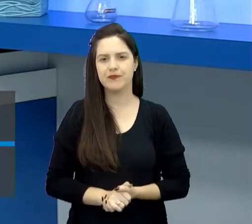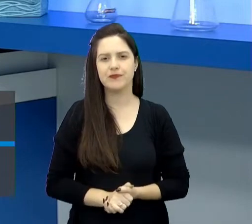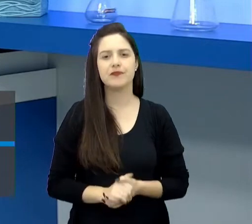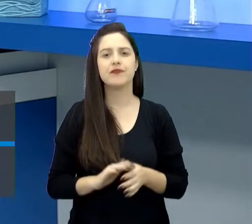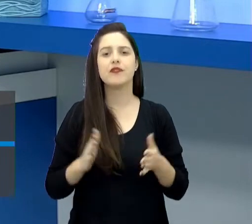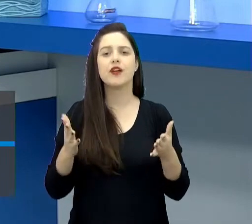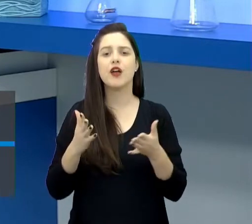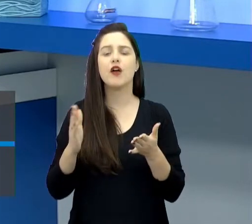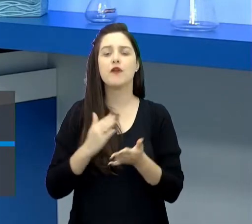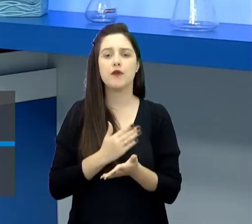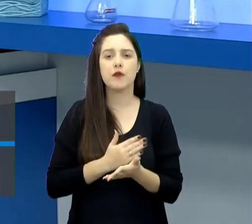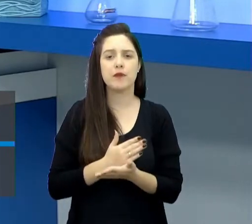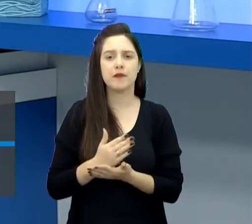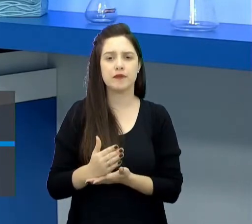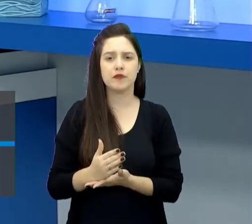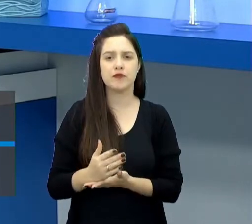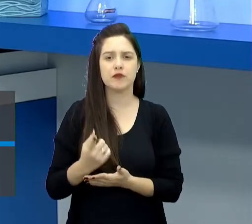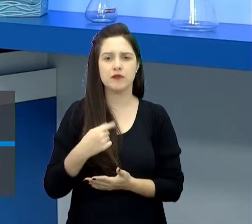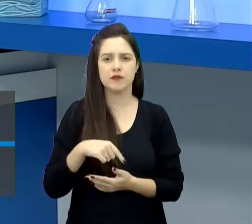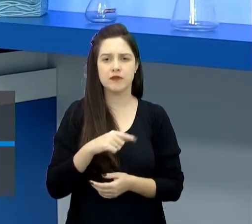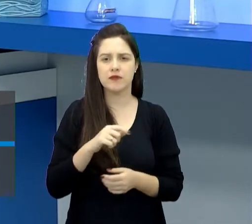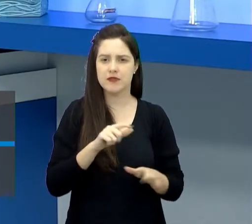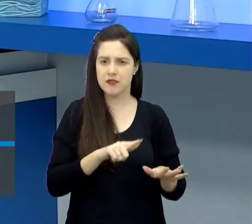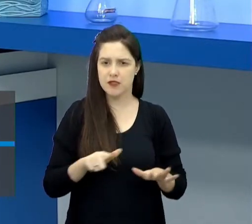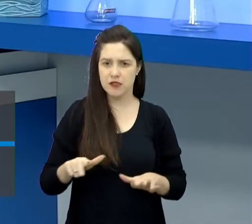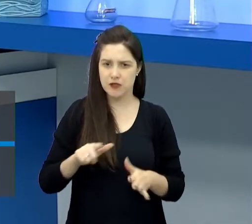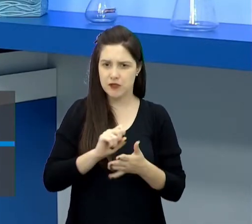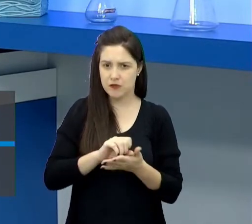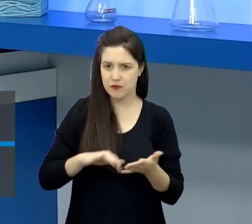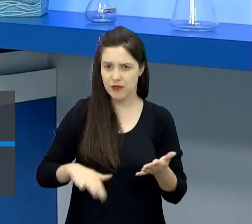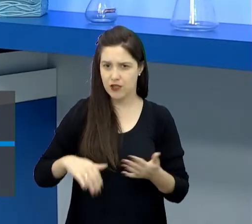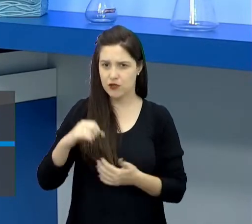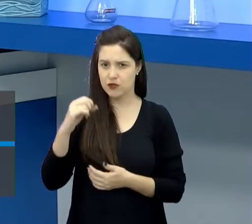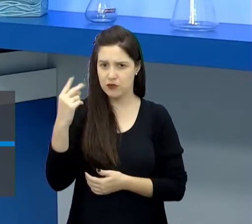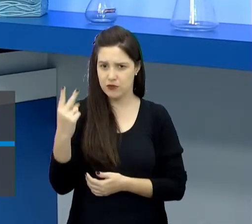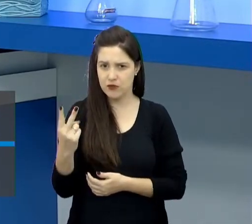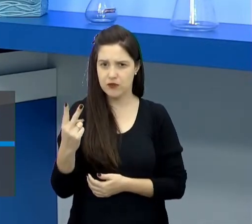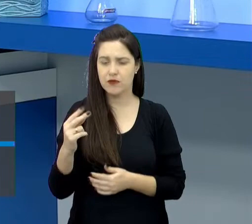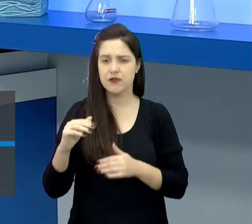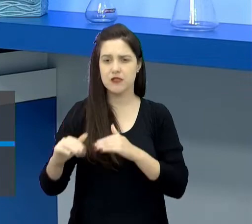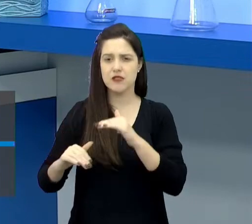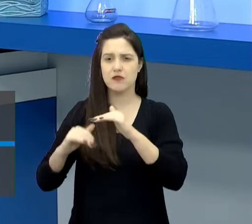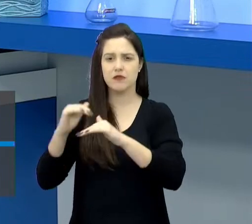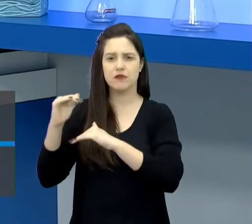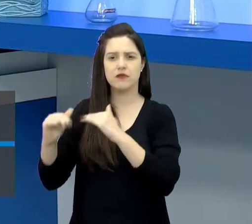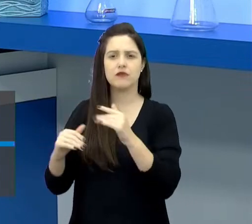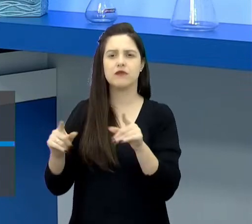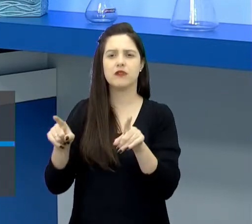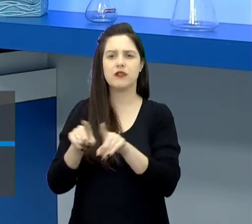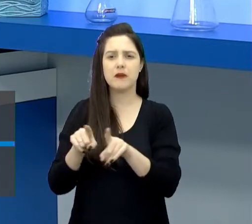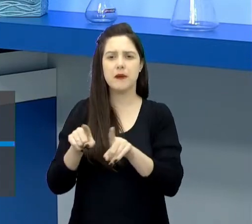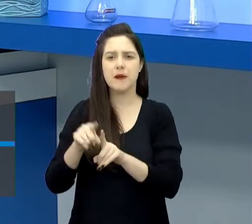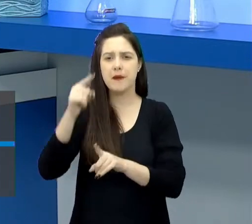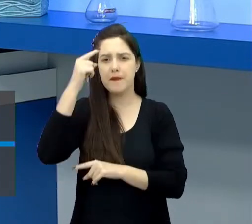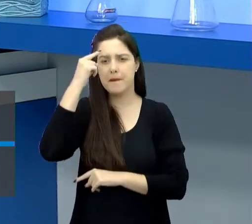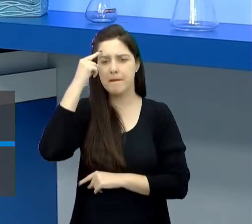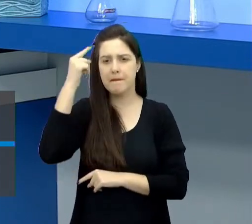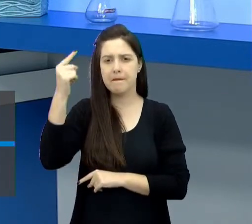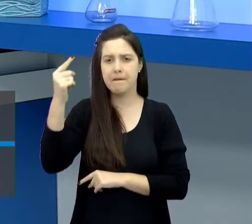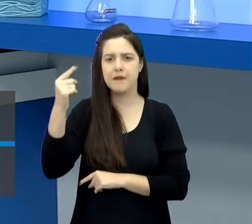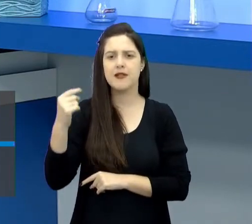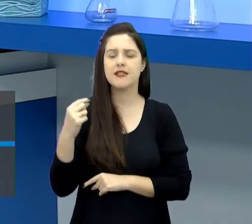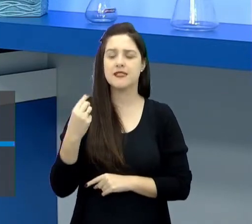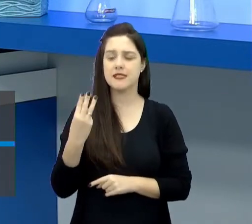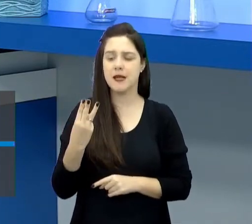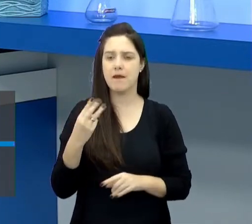Então, eu vou começar, a gente está na semana na atividade 2, no desenvolvimento, então pensando aí, né, a gente está na semana